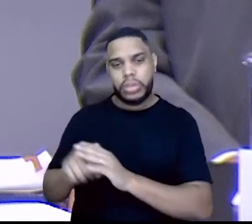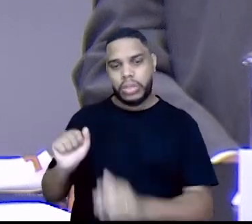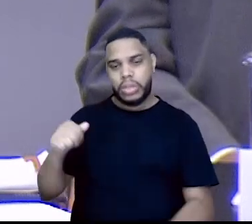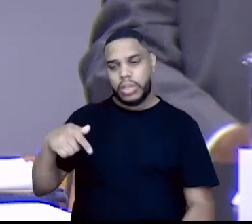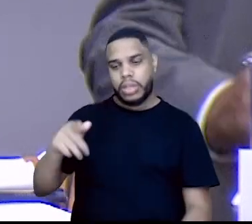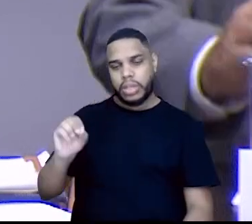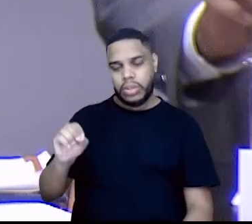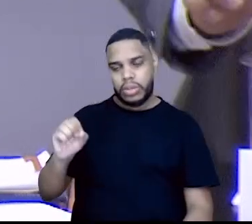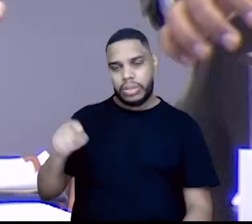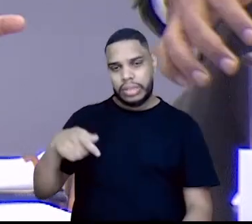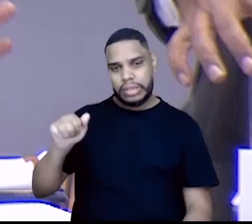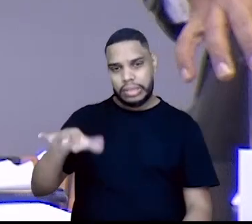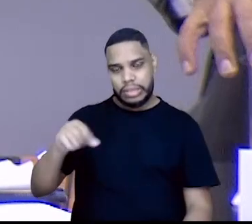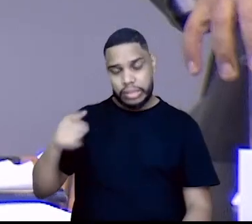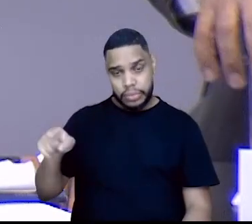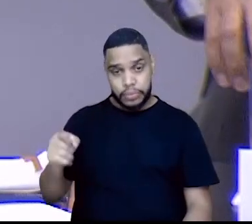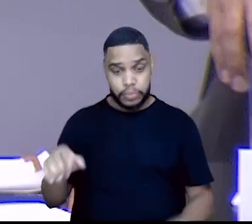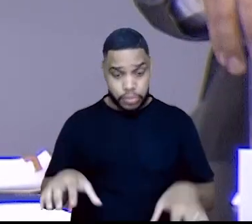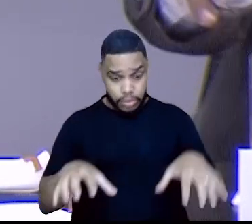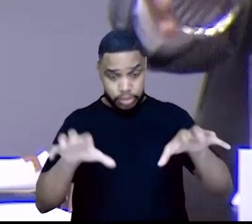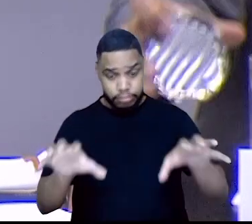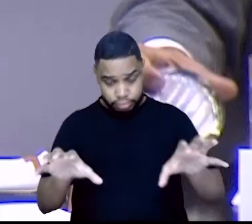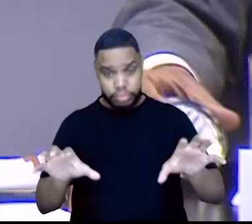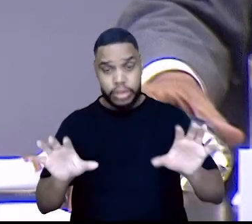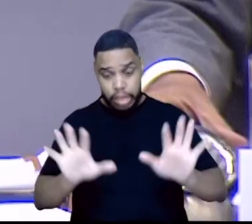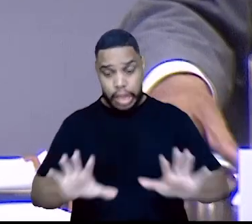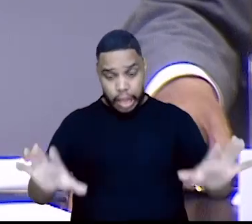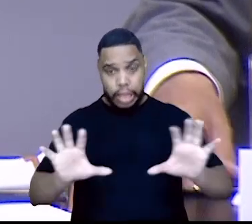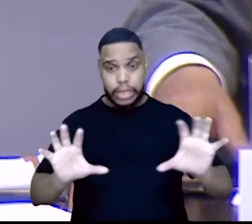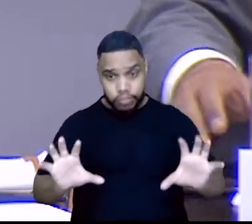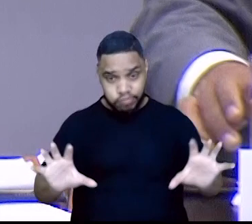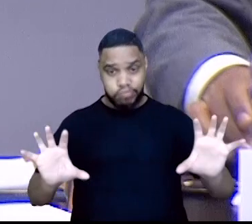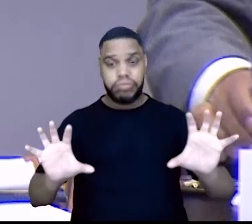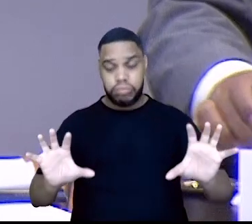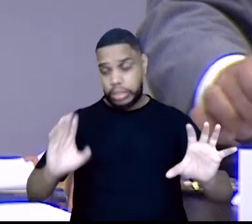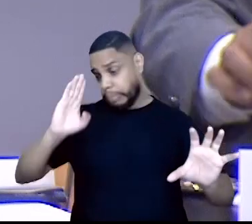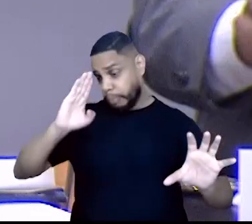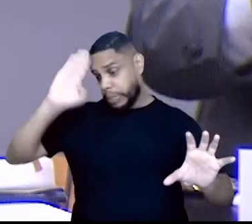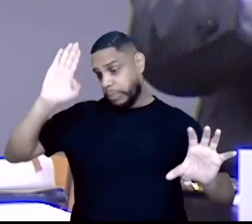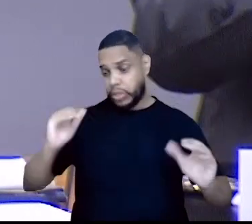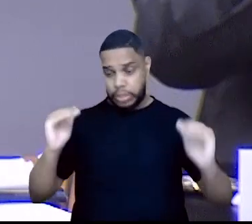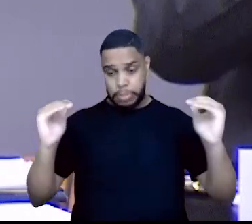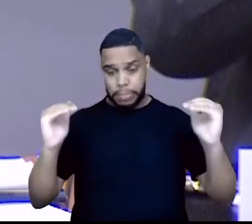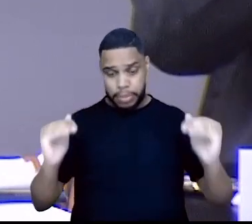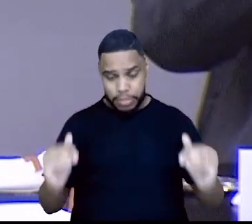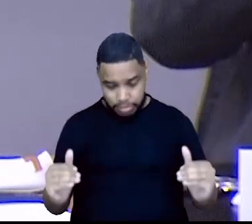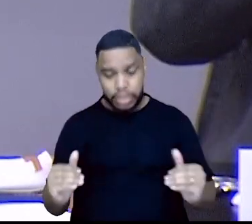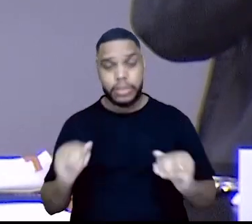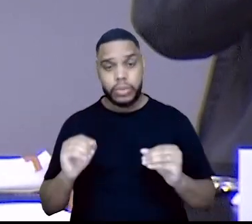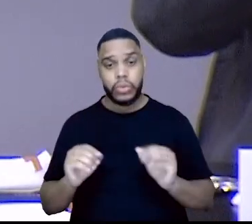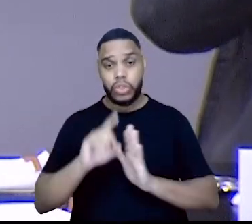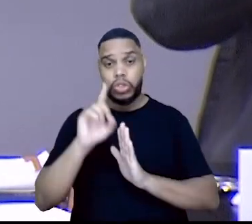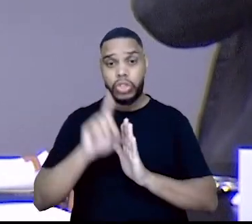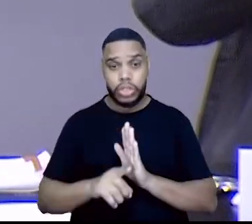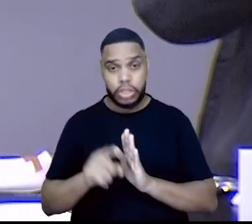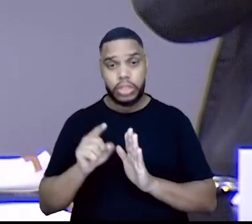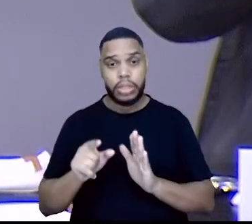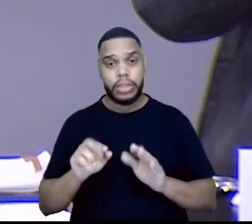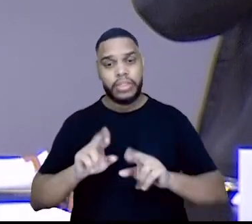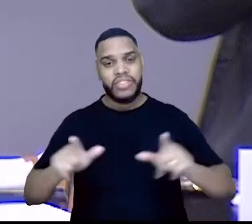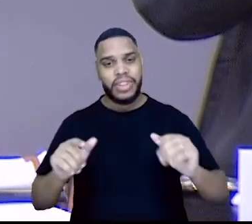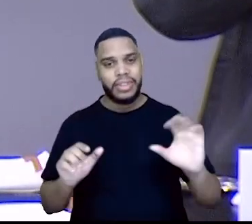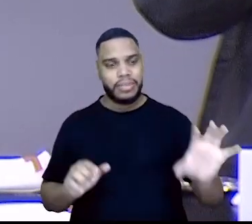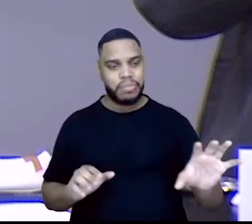anglo-saxã. Nesses dois sistemas, a fonte primária do direito sempre foi muito distinta.